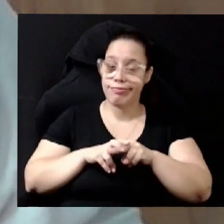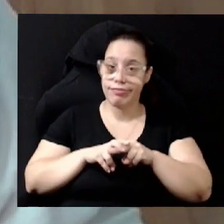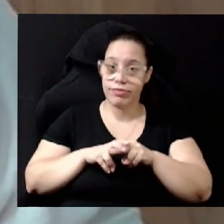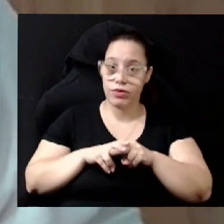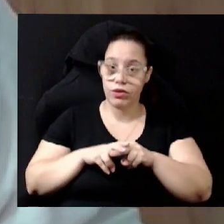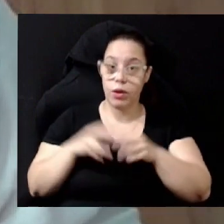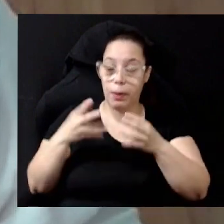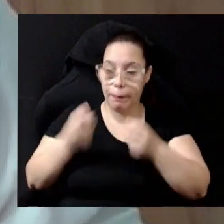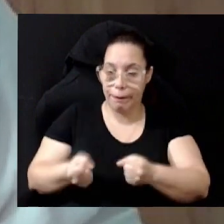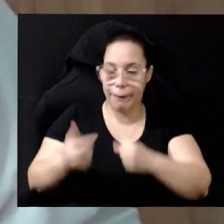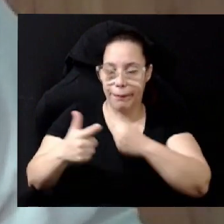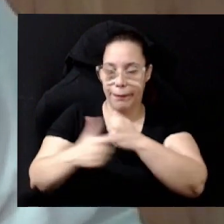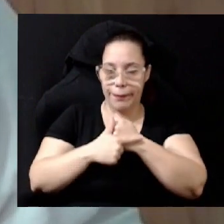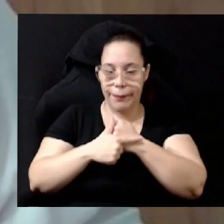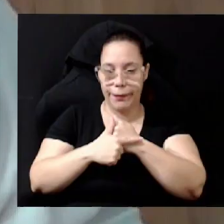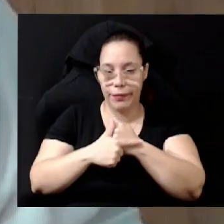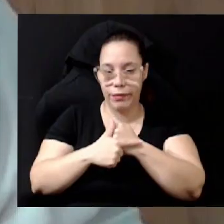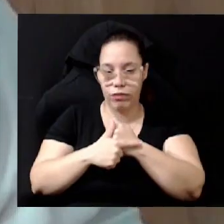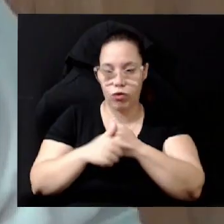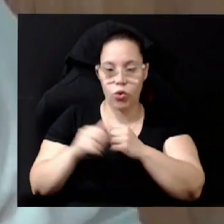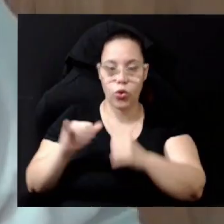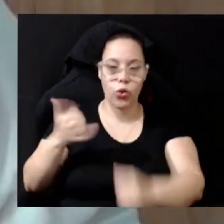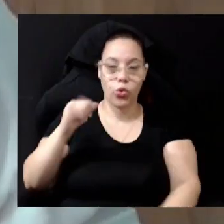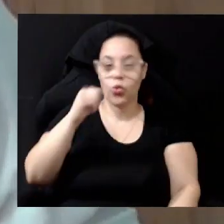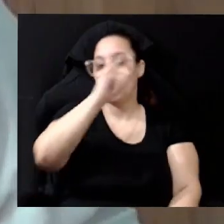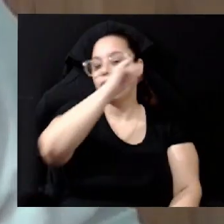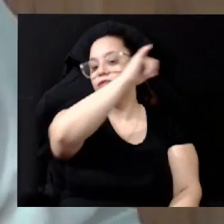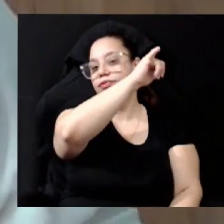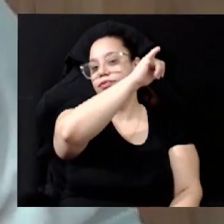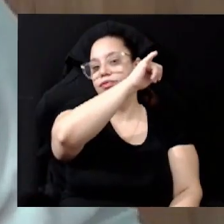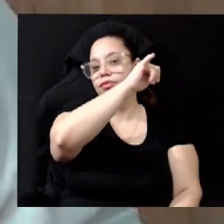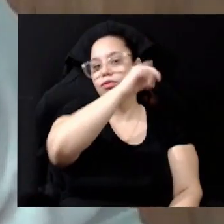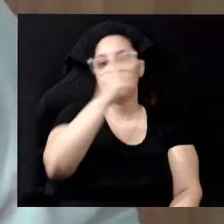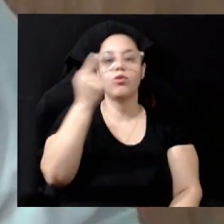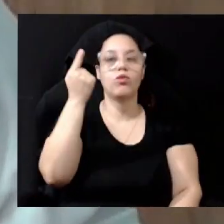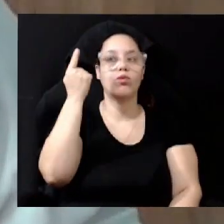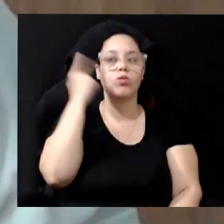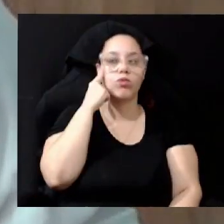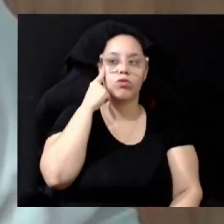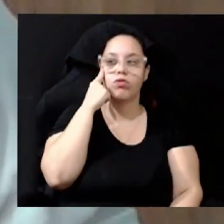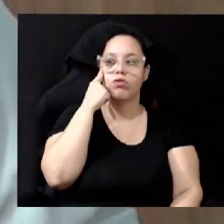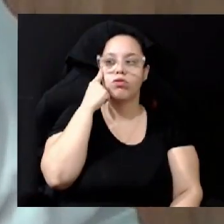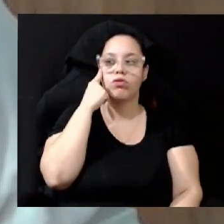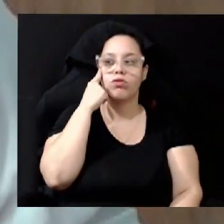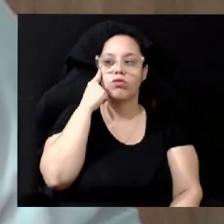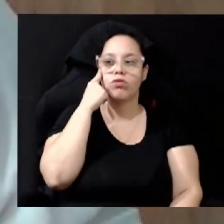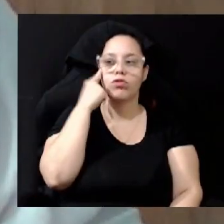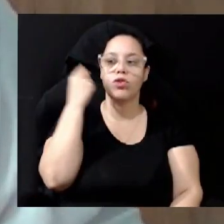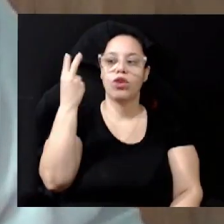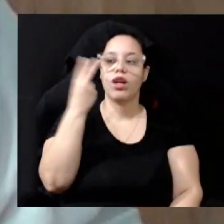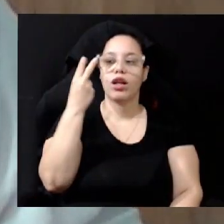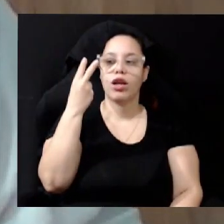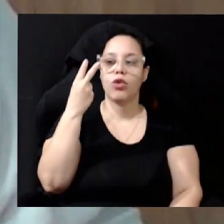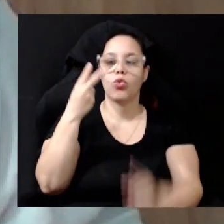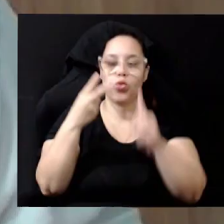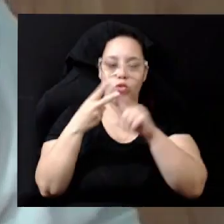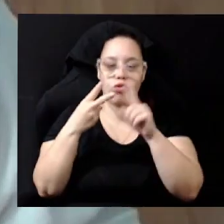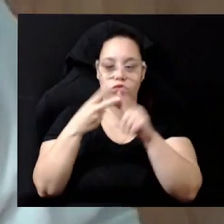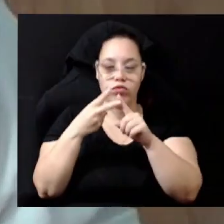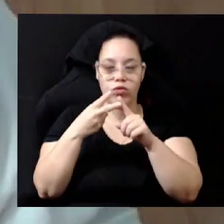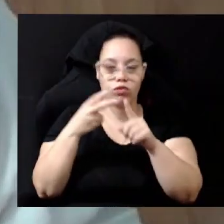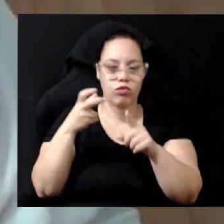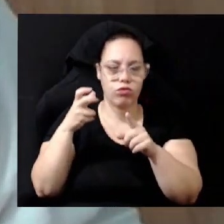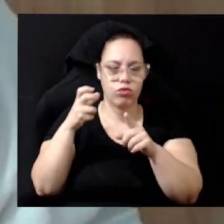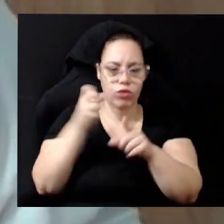isso, pegue esta folha, faça um avião, enfie no olho deles. A segunda